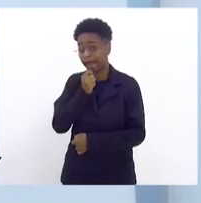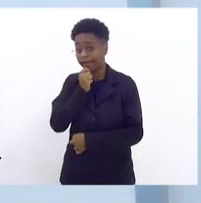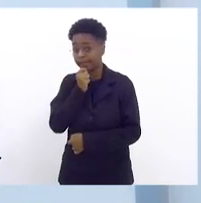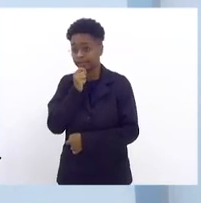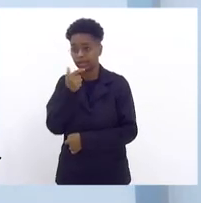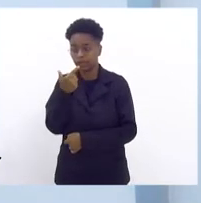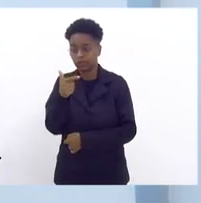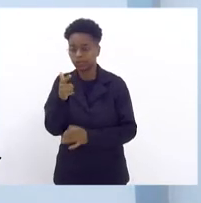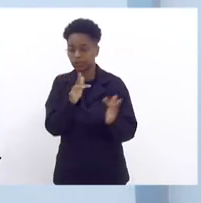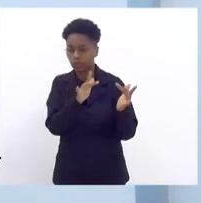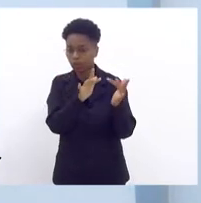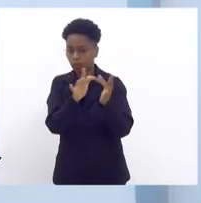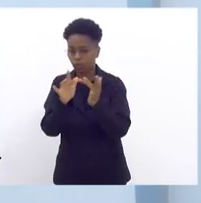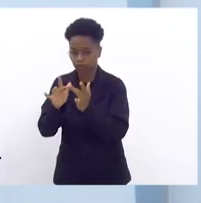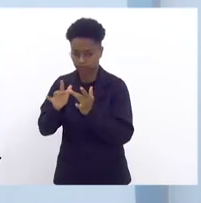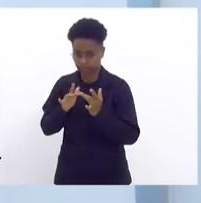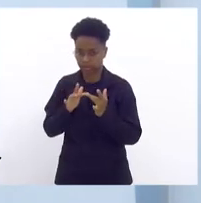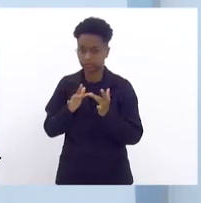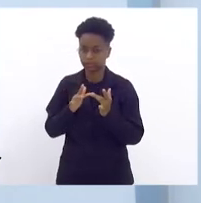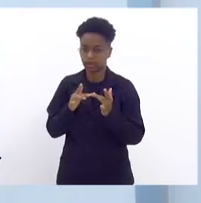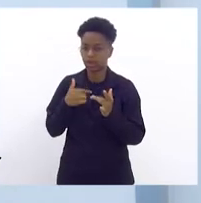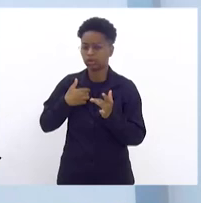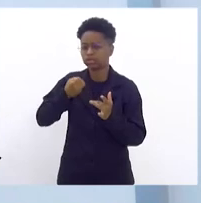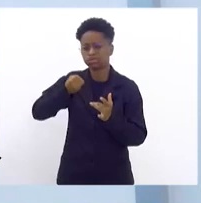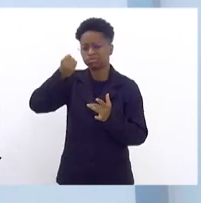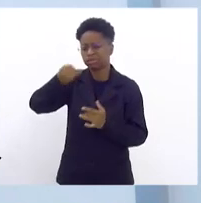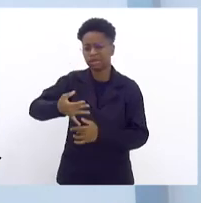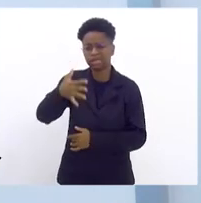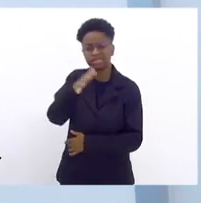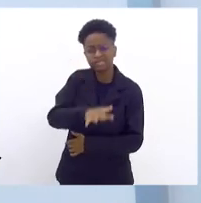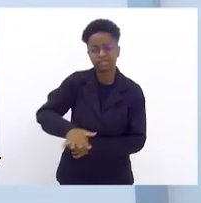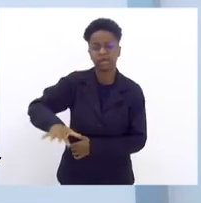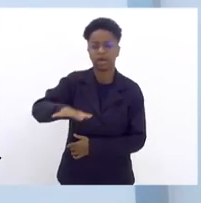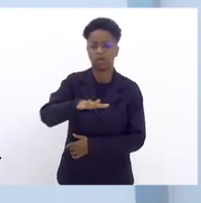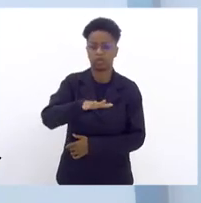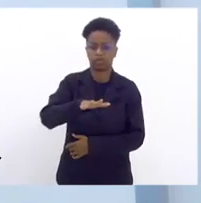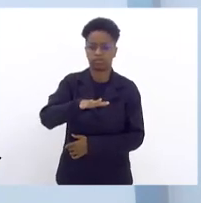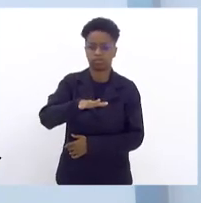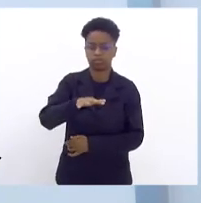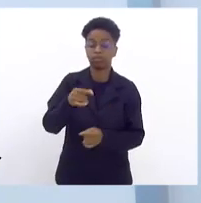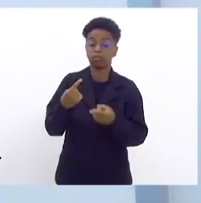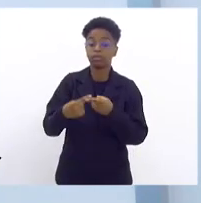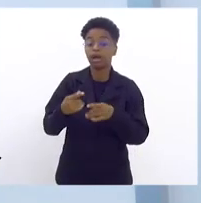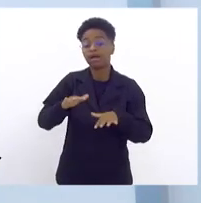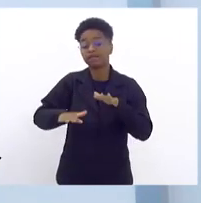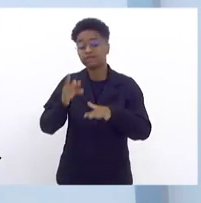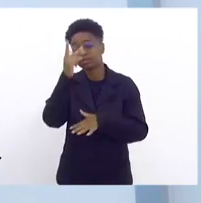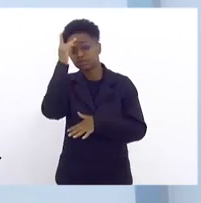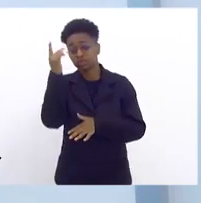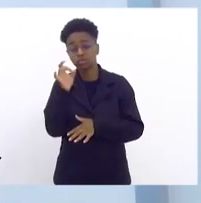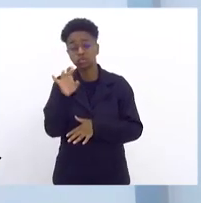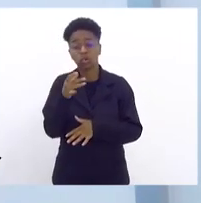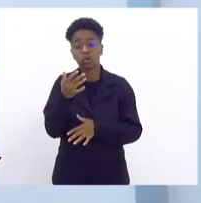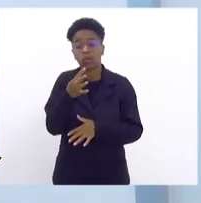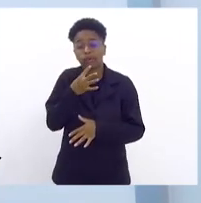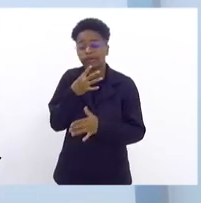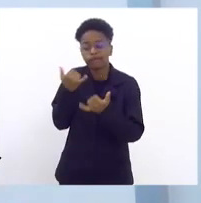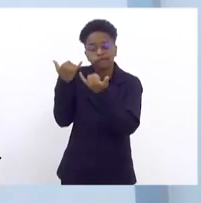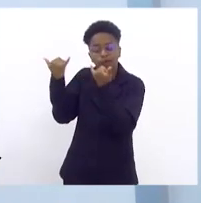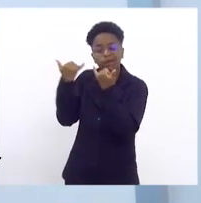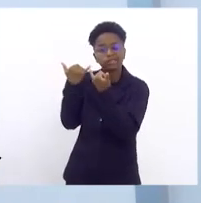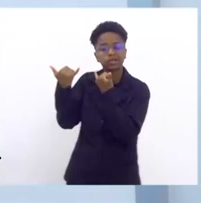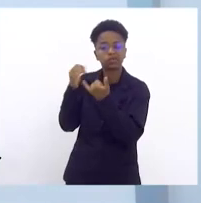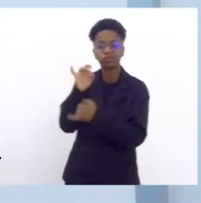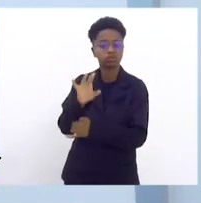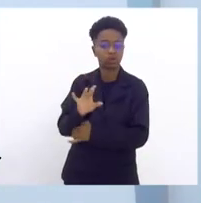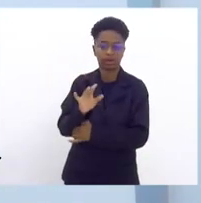um pouco mais de contato eu vou passar de uma forma muito geral porque talvez pessoas que conheçam só de ouvir falar aí